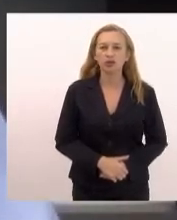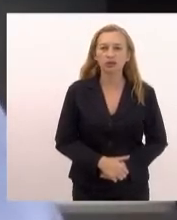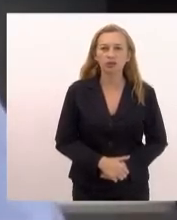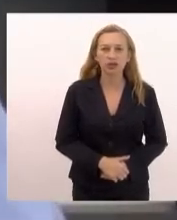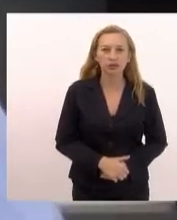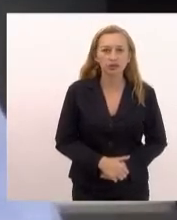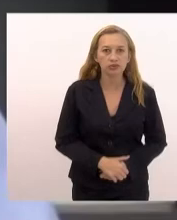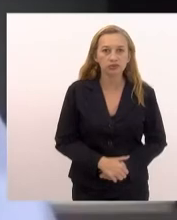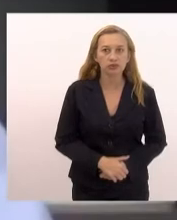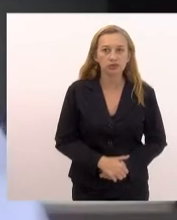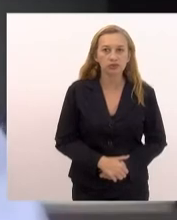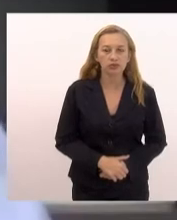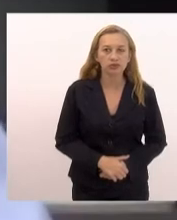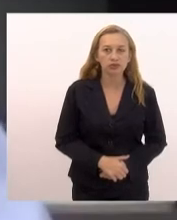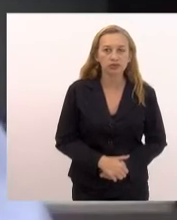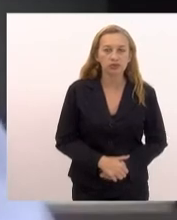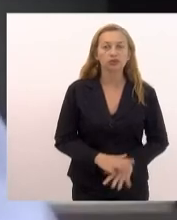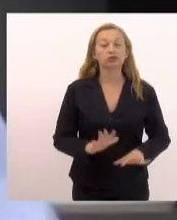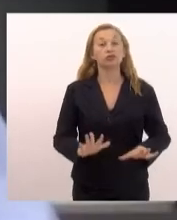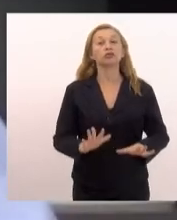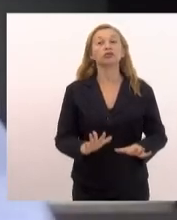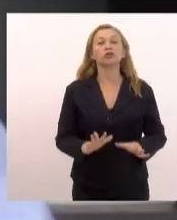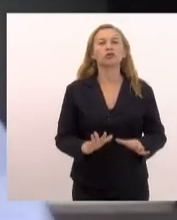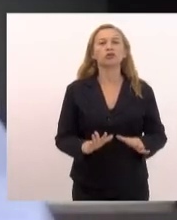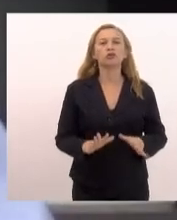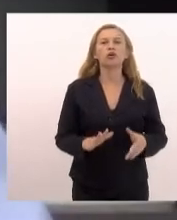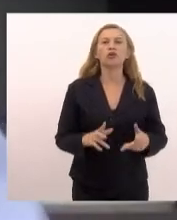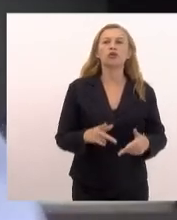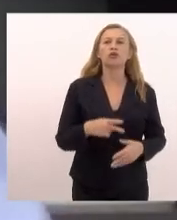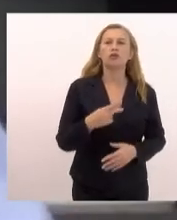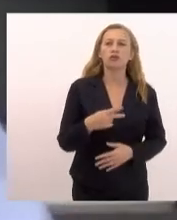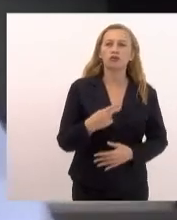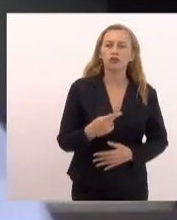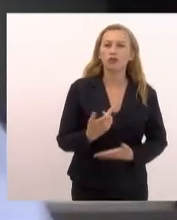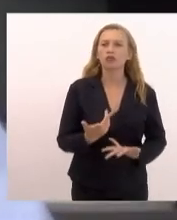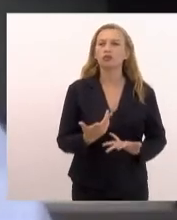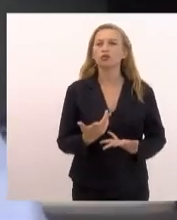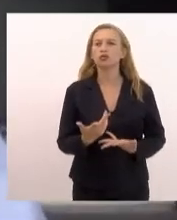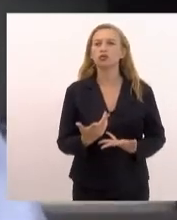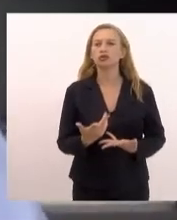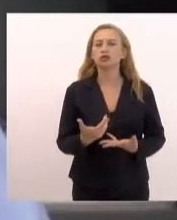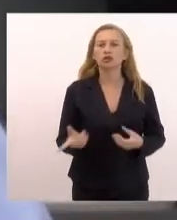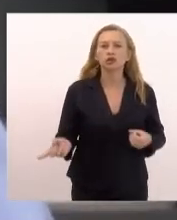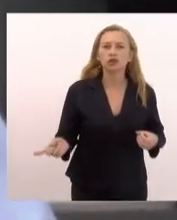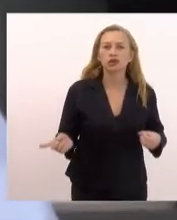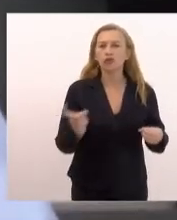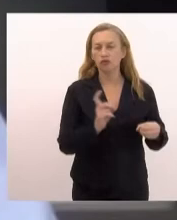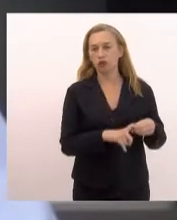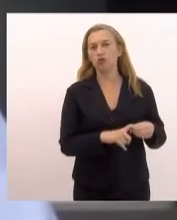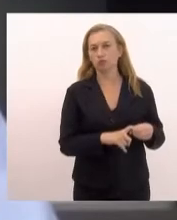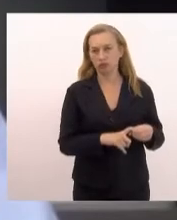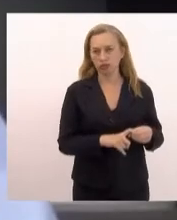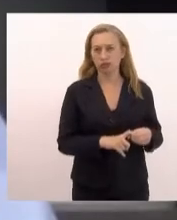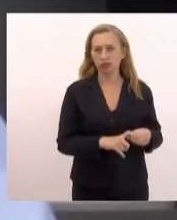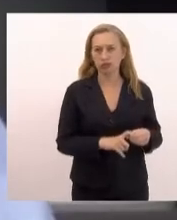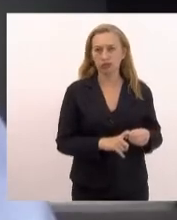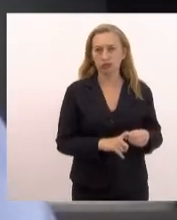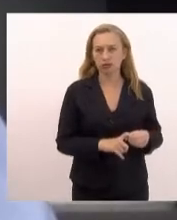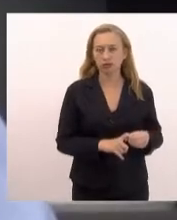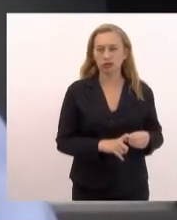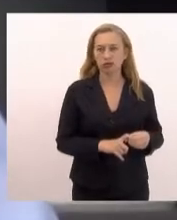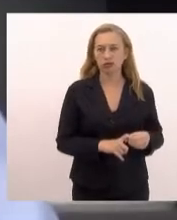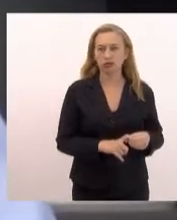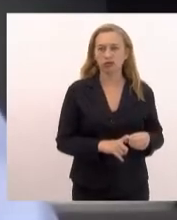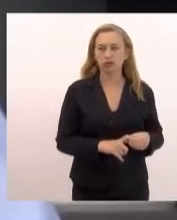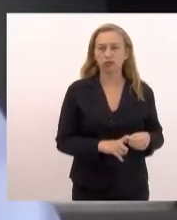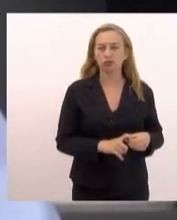estar atenta e trabalhando muito a favor, não é, da retomada e do